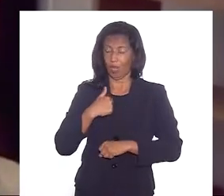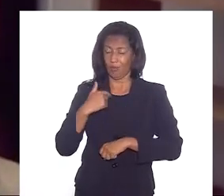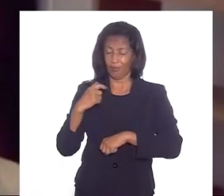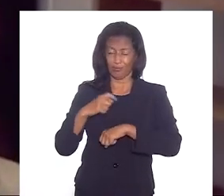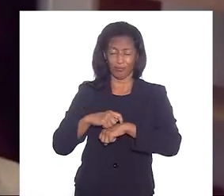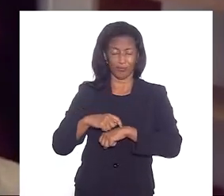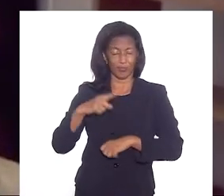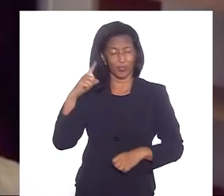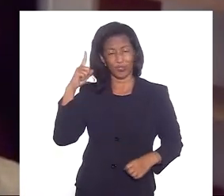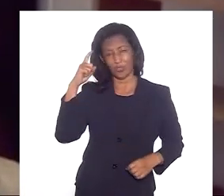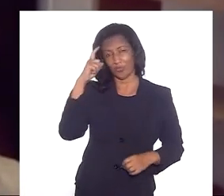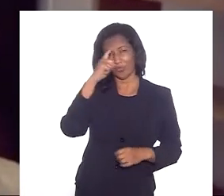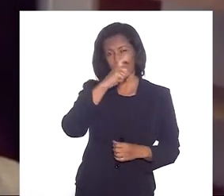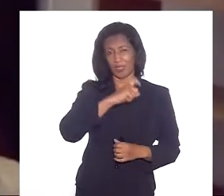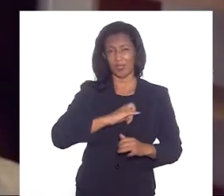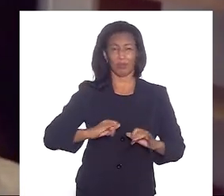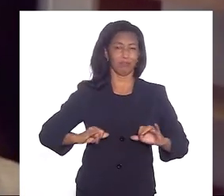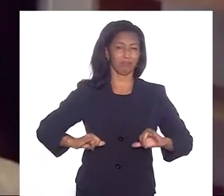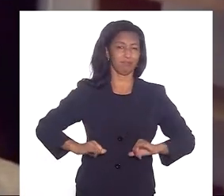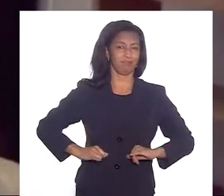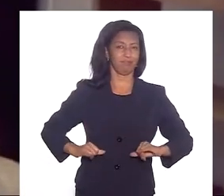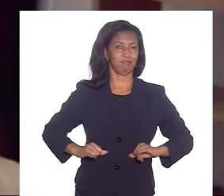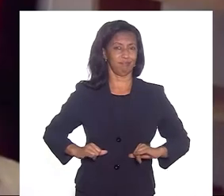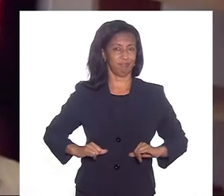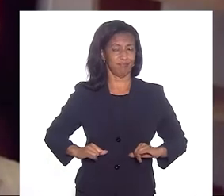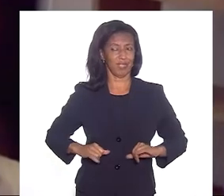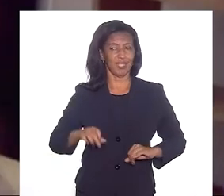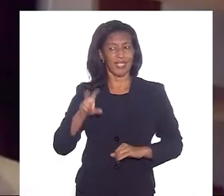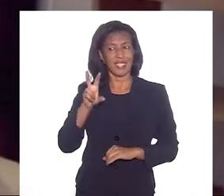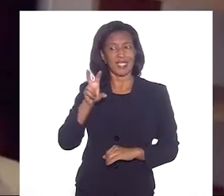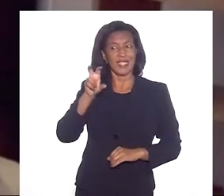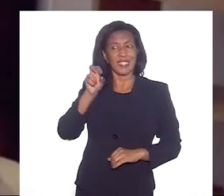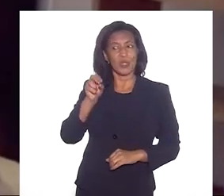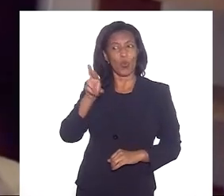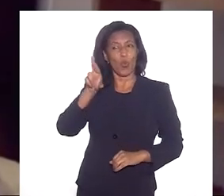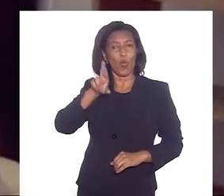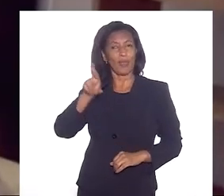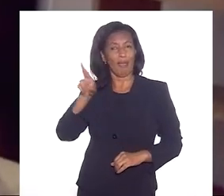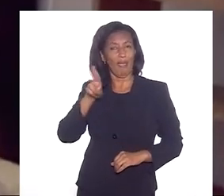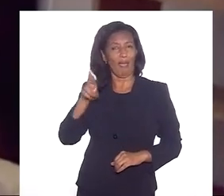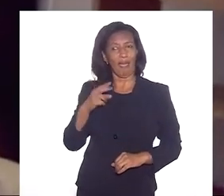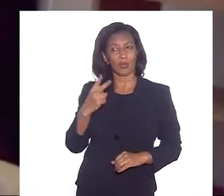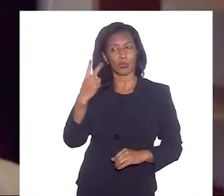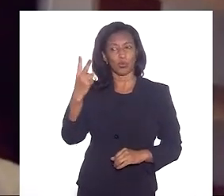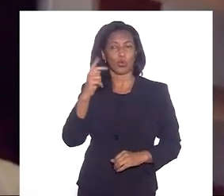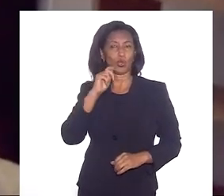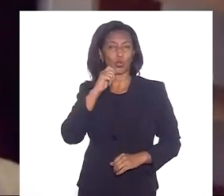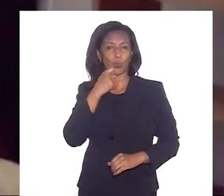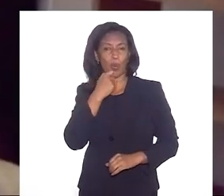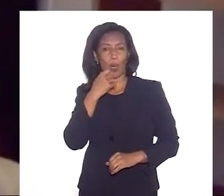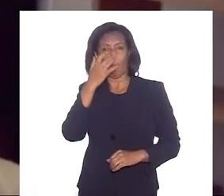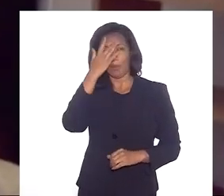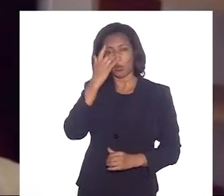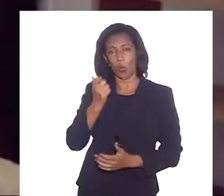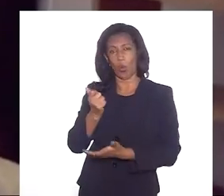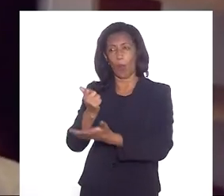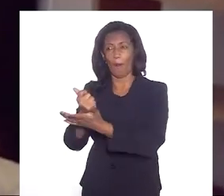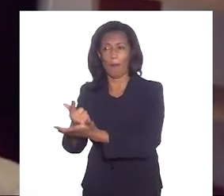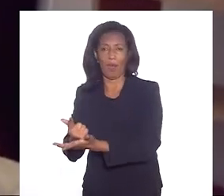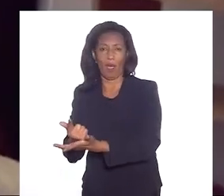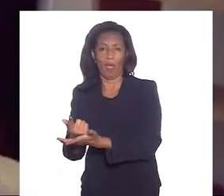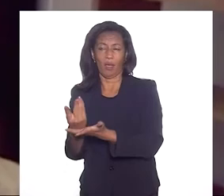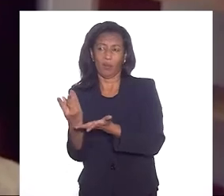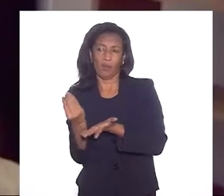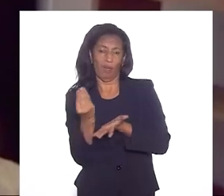eu passei por momentos muito frágeis, muito. E aqueles R$ 50 daqueles dois pães que uma pessoa